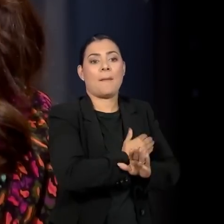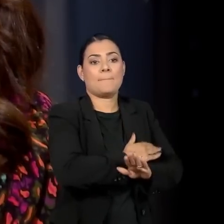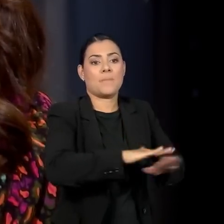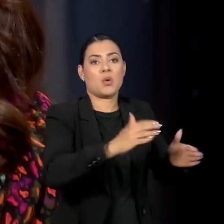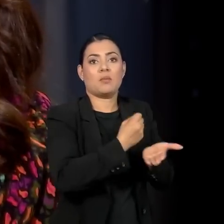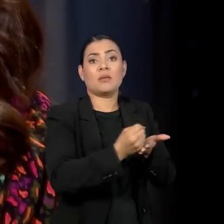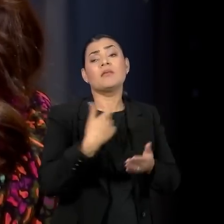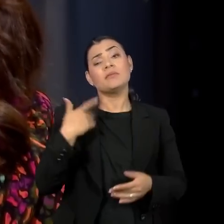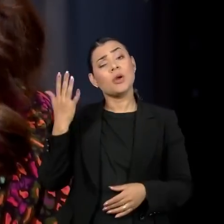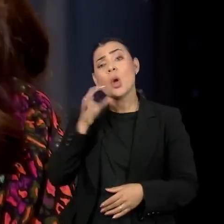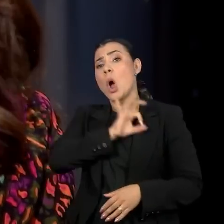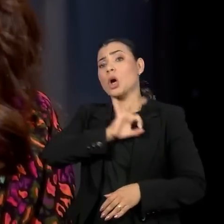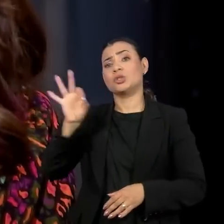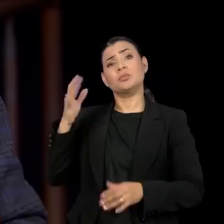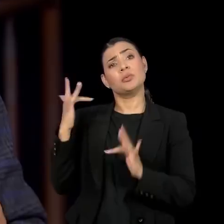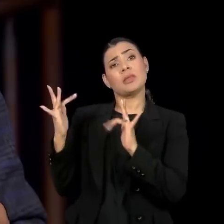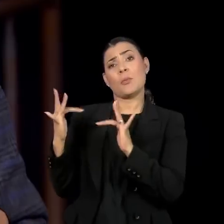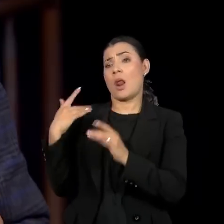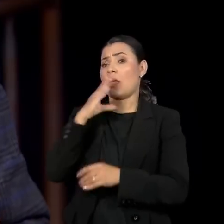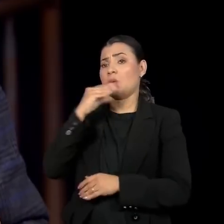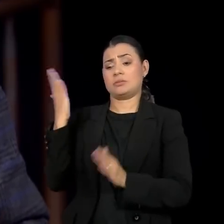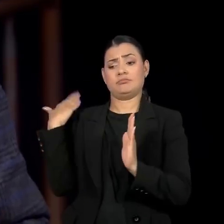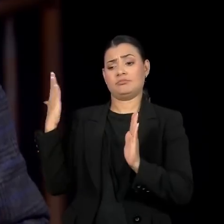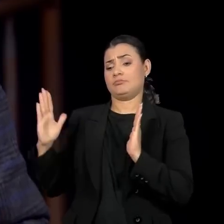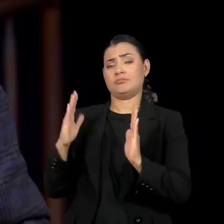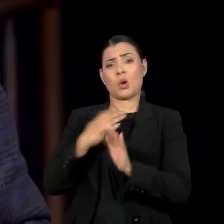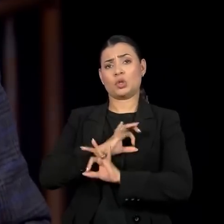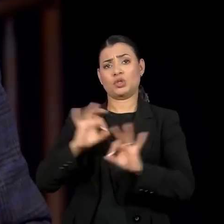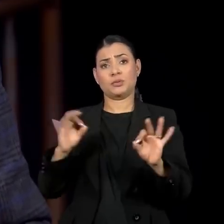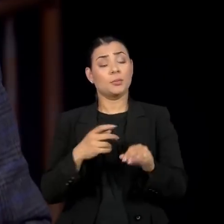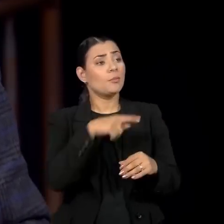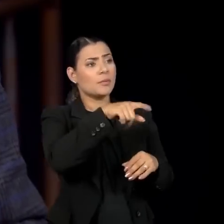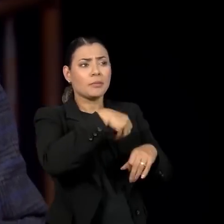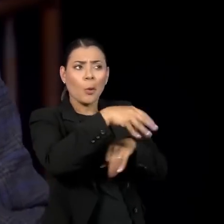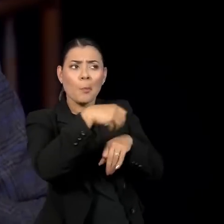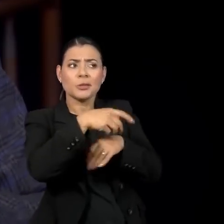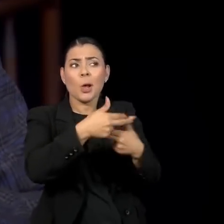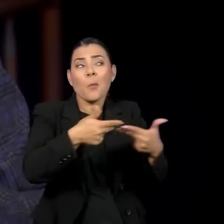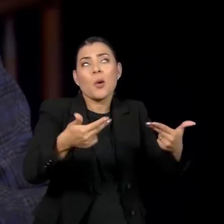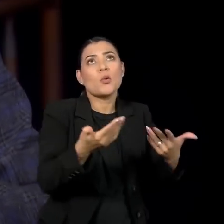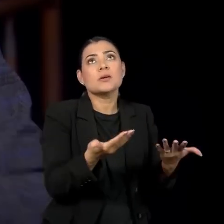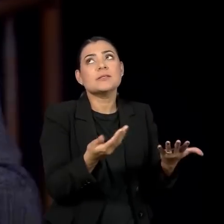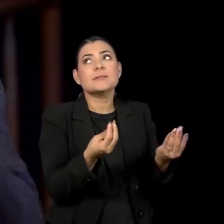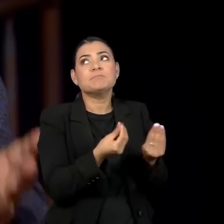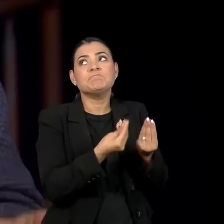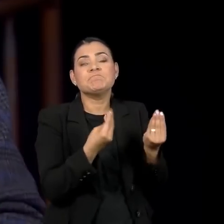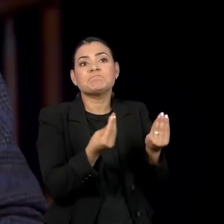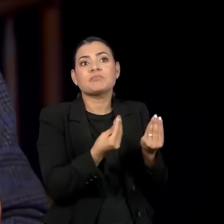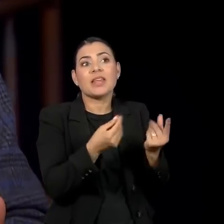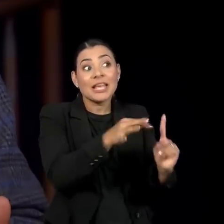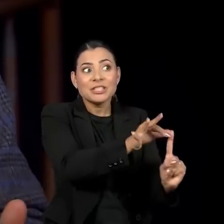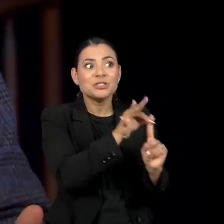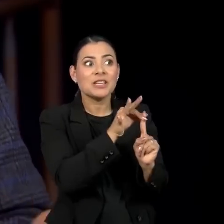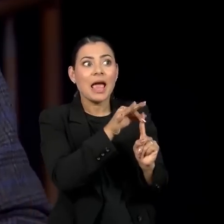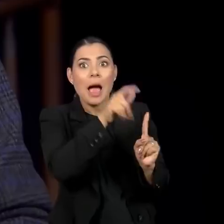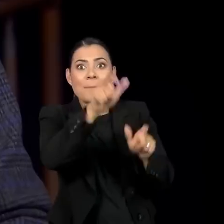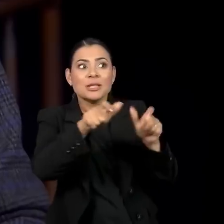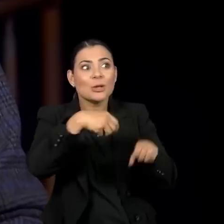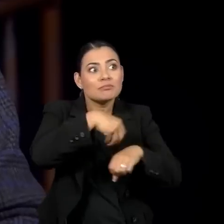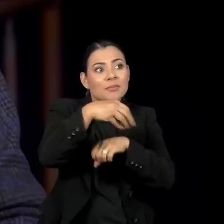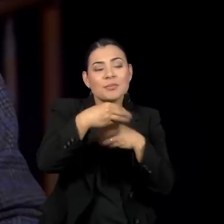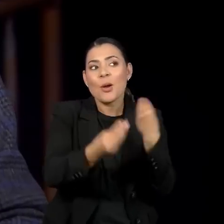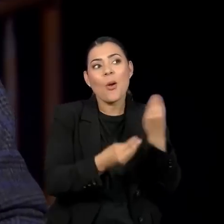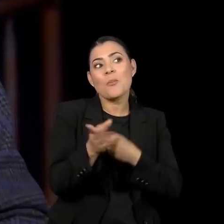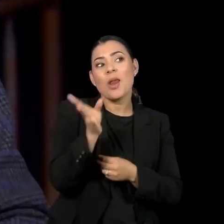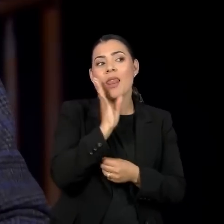namorado da adolescência, foi muito bom. E tem alguma coisa que você possa compartilhar, assim, que pode indicar para outras pessoas como